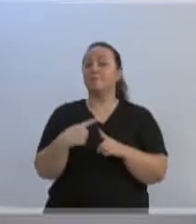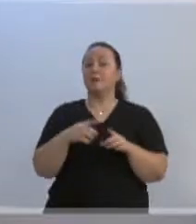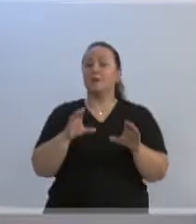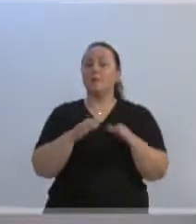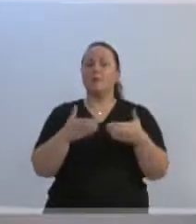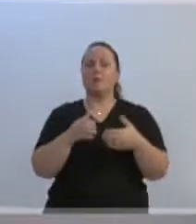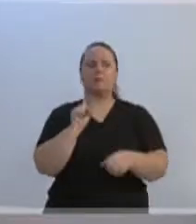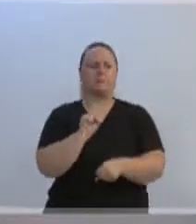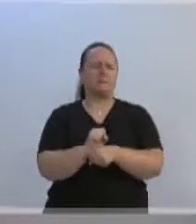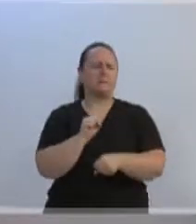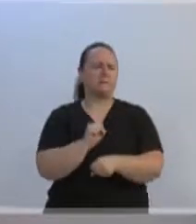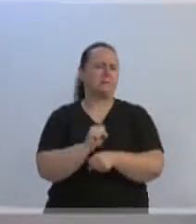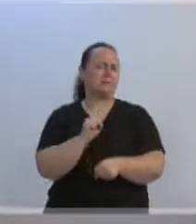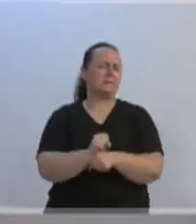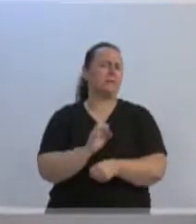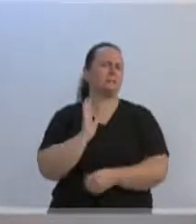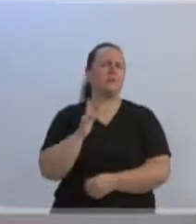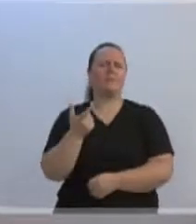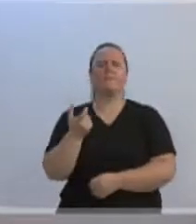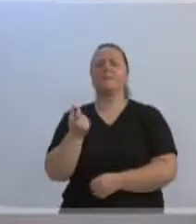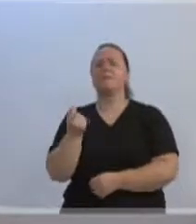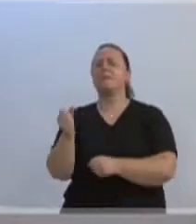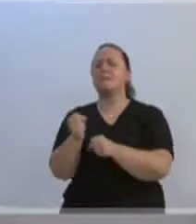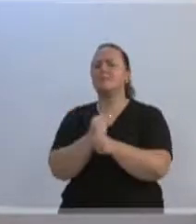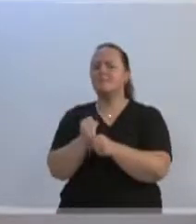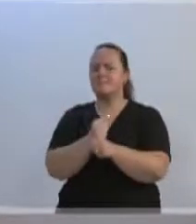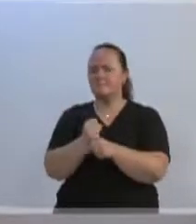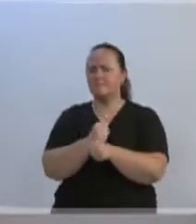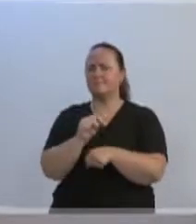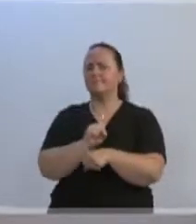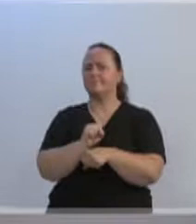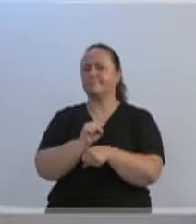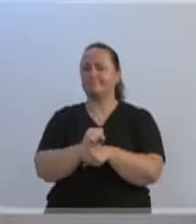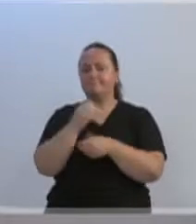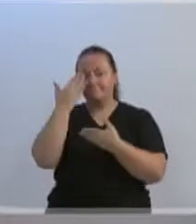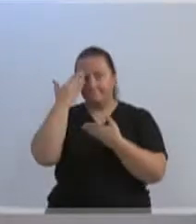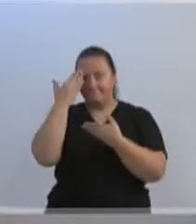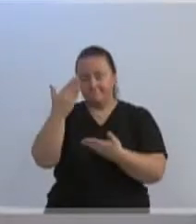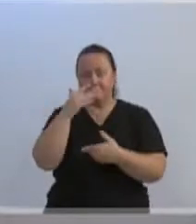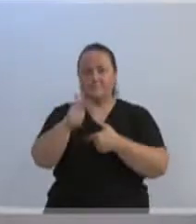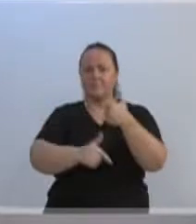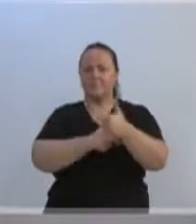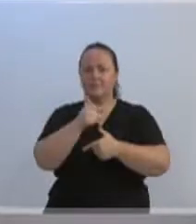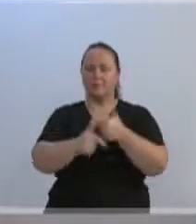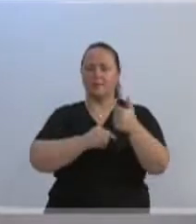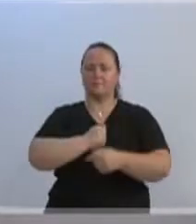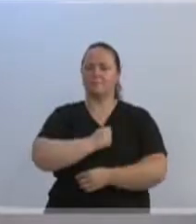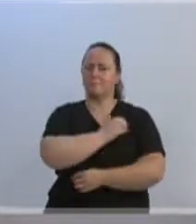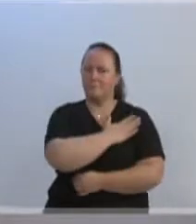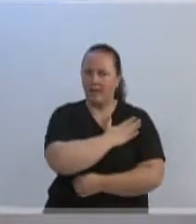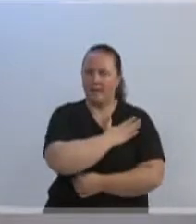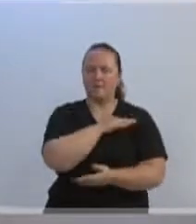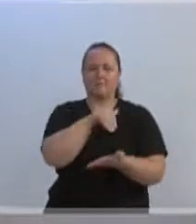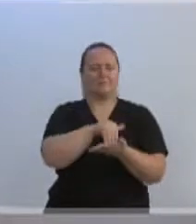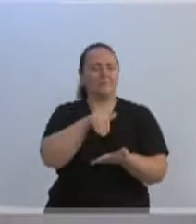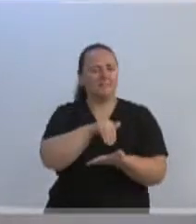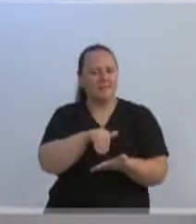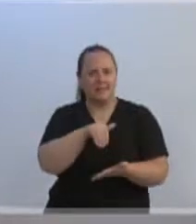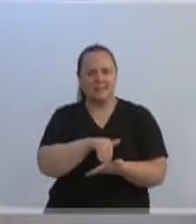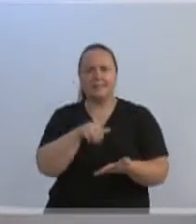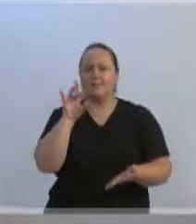mais de 20 anos por aquela pavimentação e graças ao trabalho do napoleão bernardes do secretário de obras